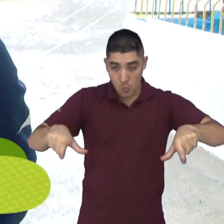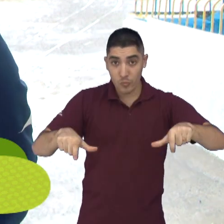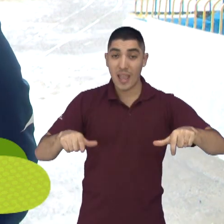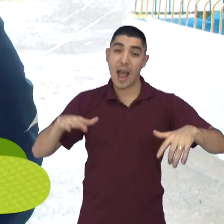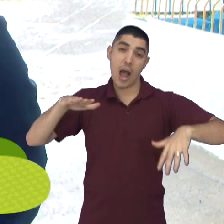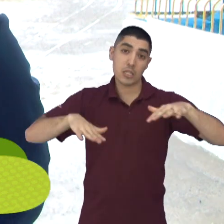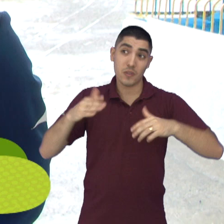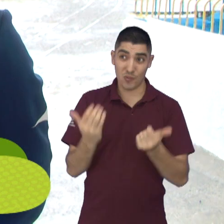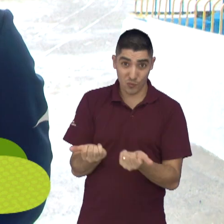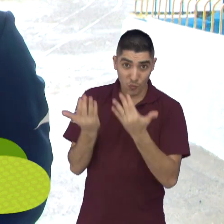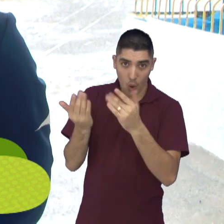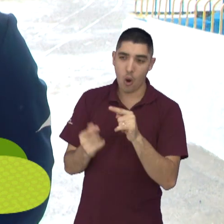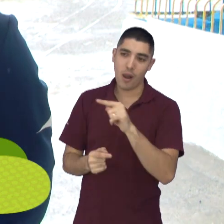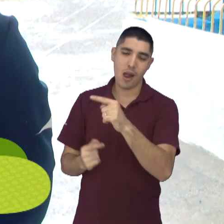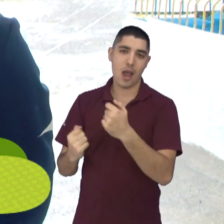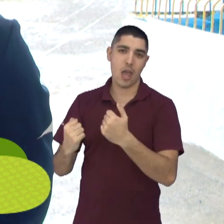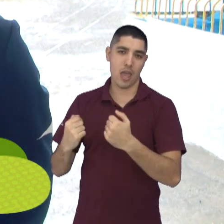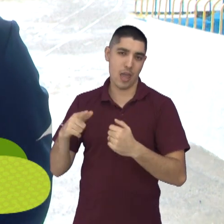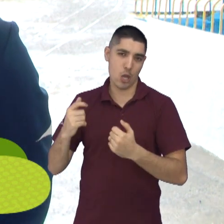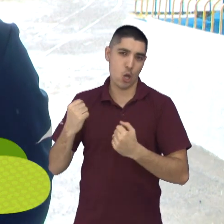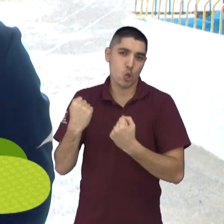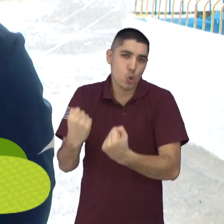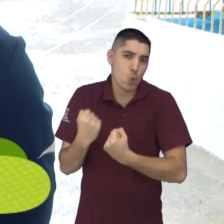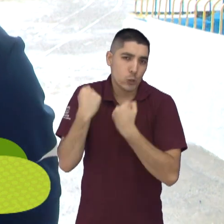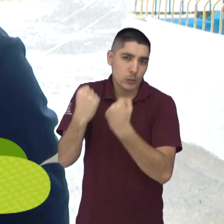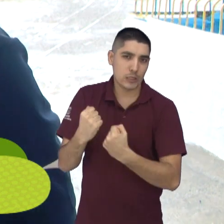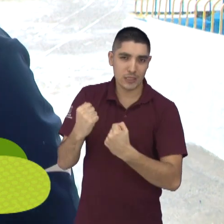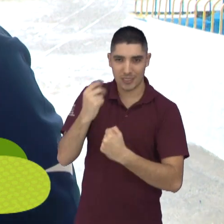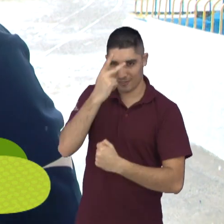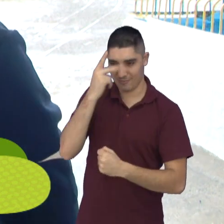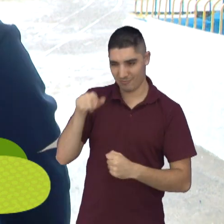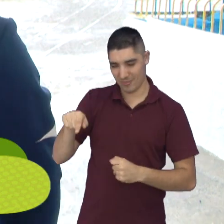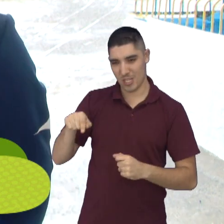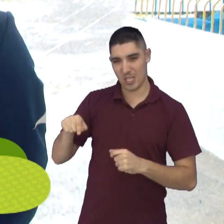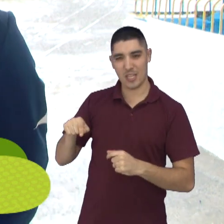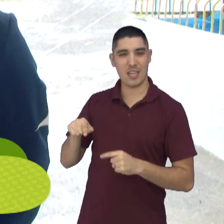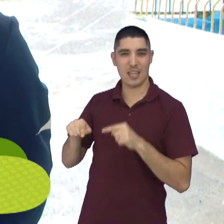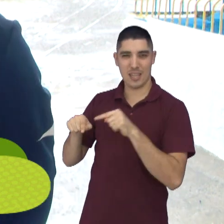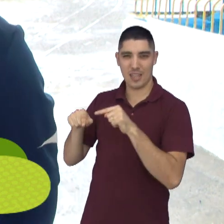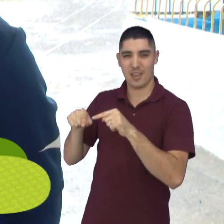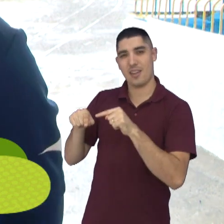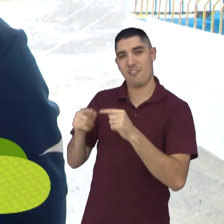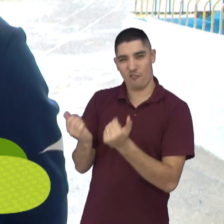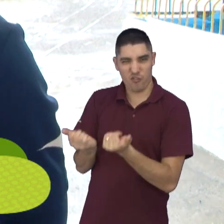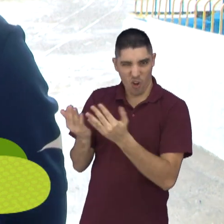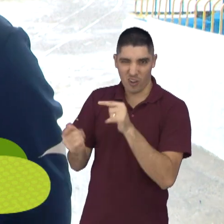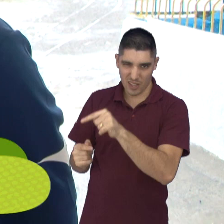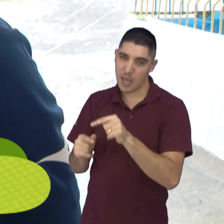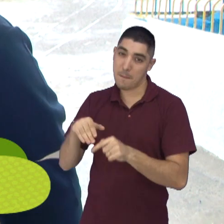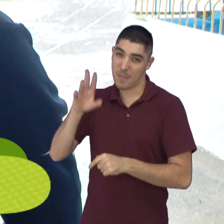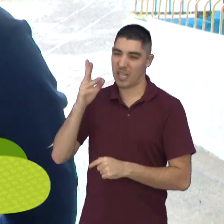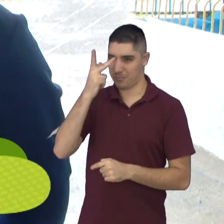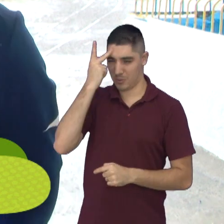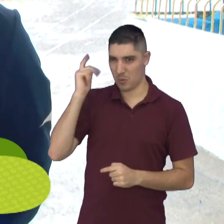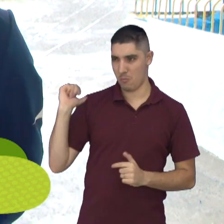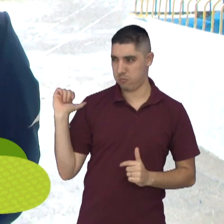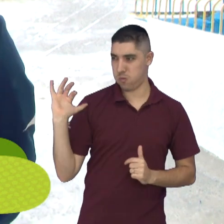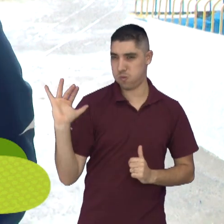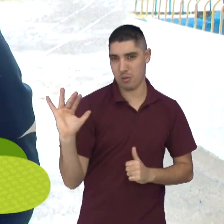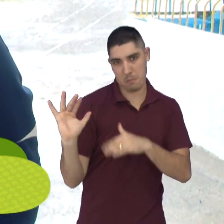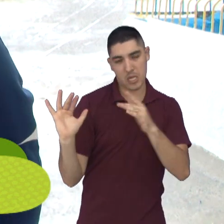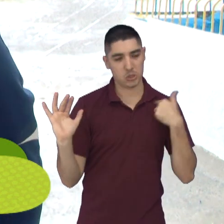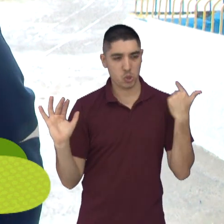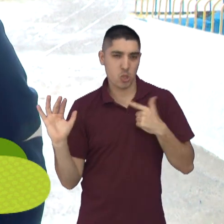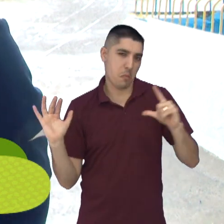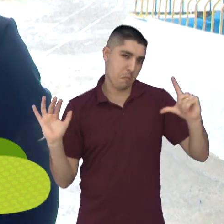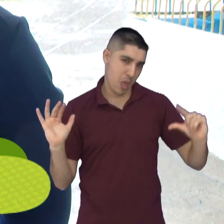número, lógico, mas eu creio que a gente não pode sentir isso. e tem que ter personalidade. Do jeito que joga em casa, jogar